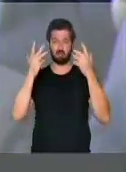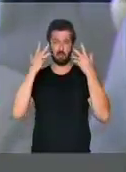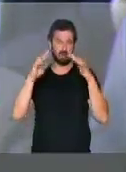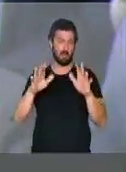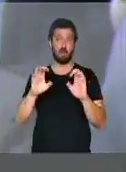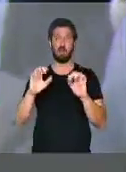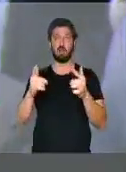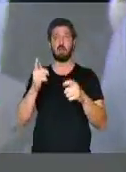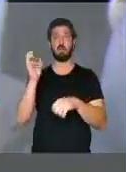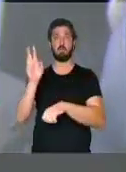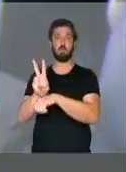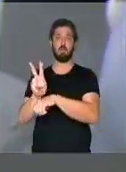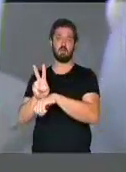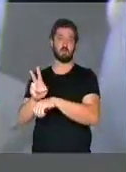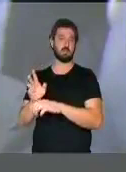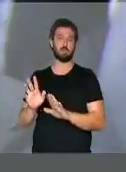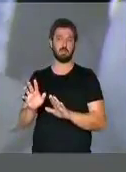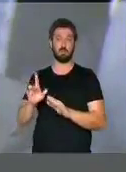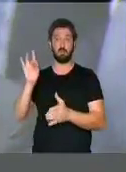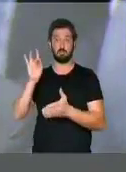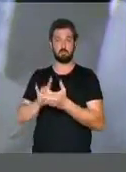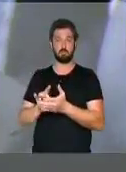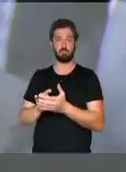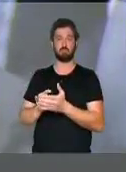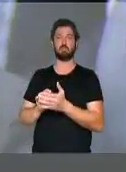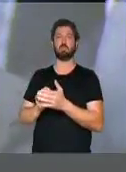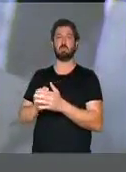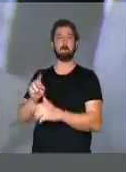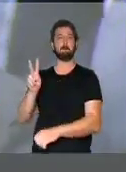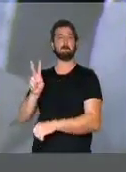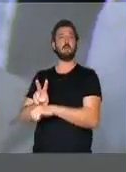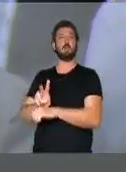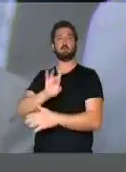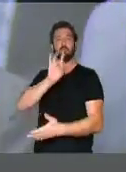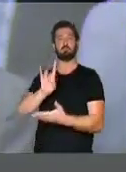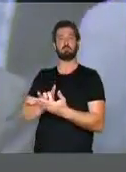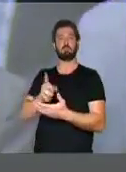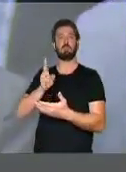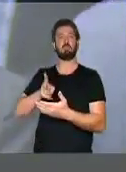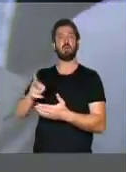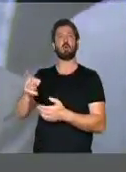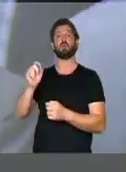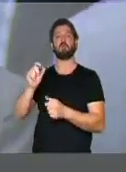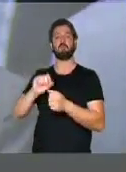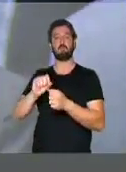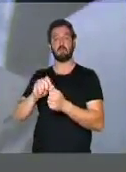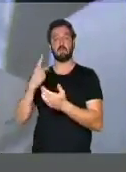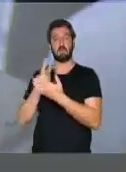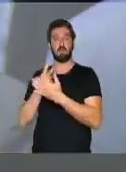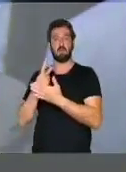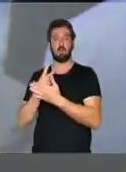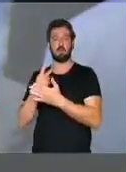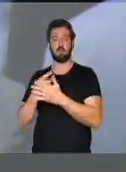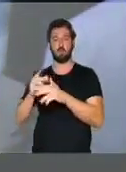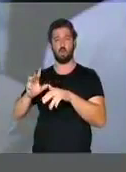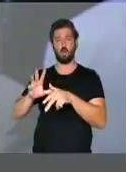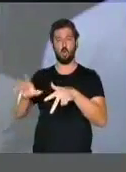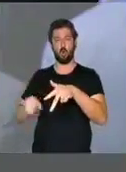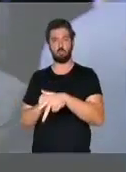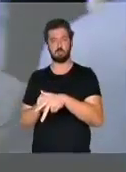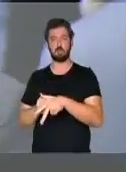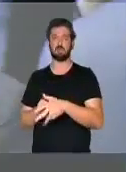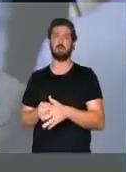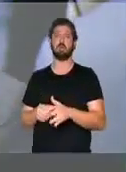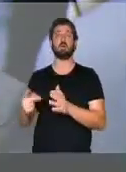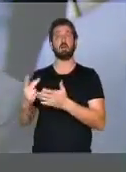naturalmente, proteger o verdadeiro bunker para continuar praticando a corrupção que